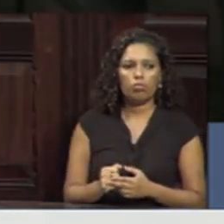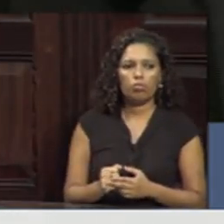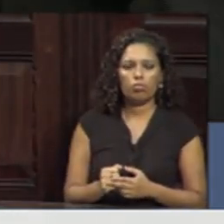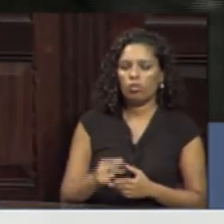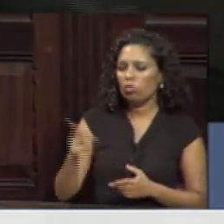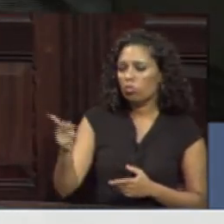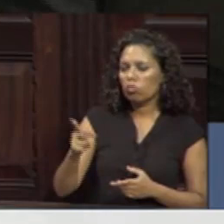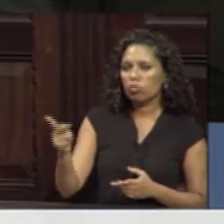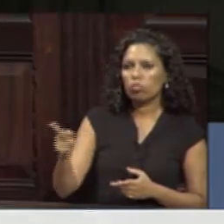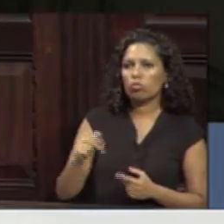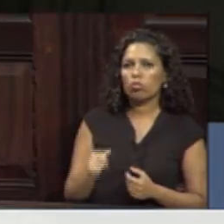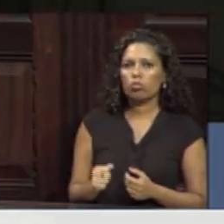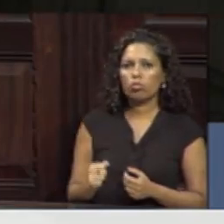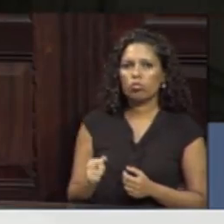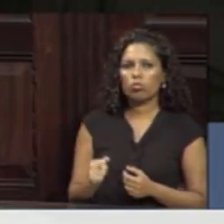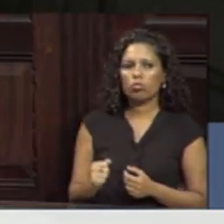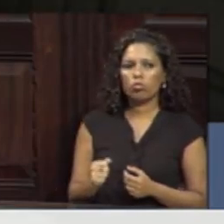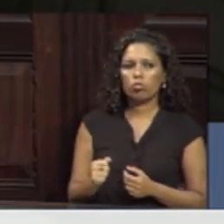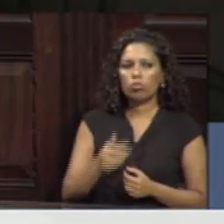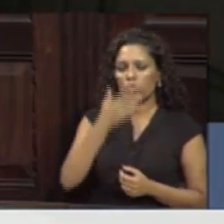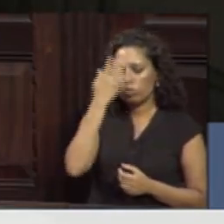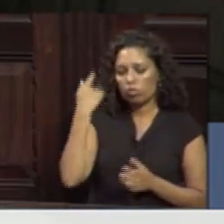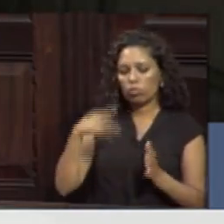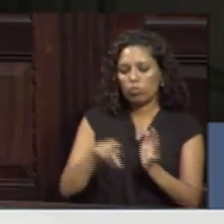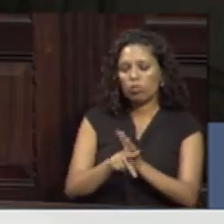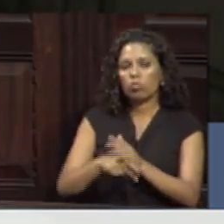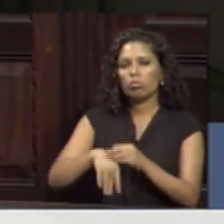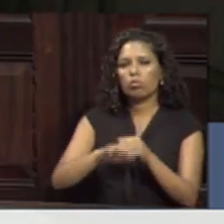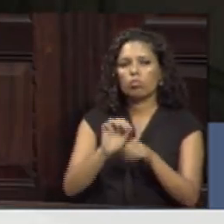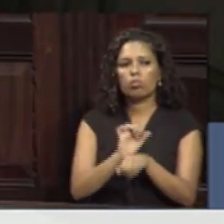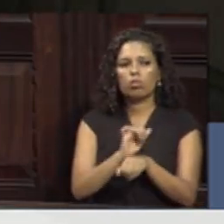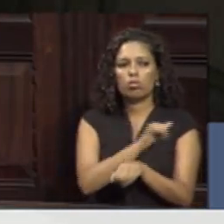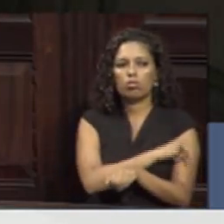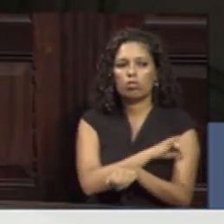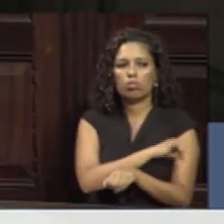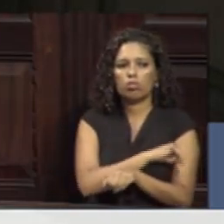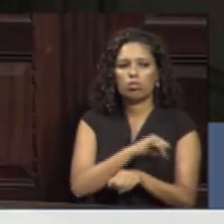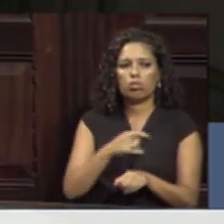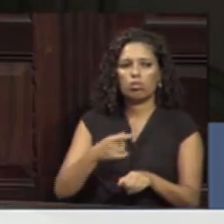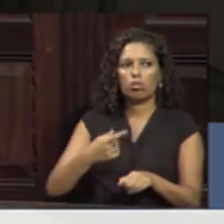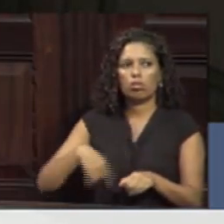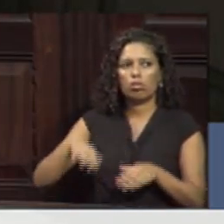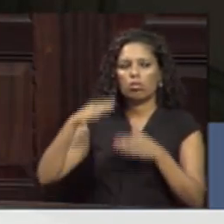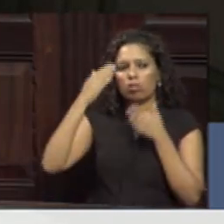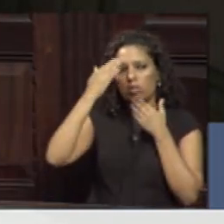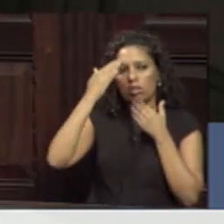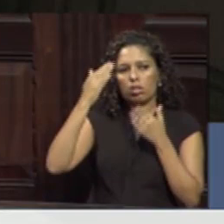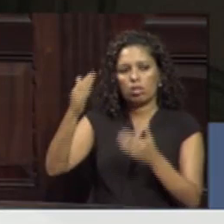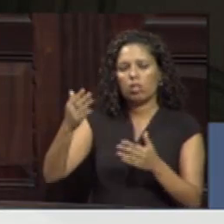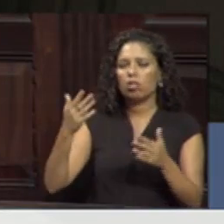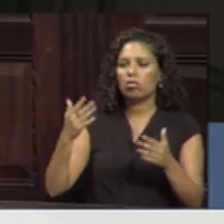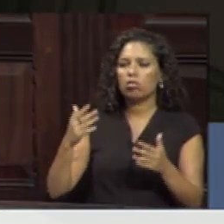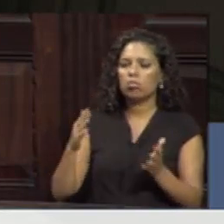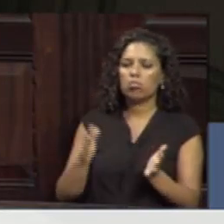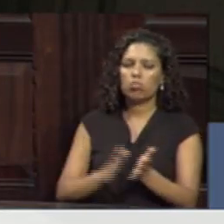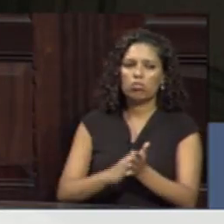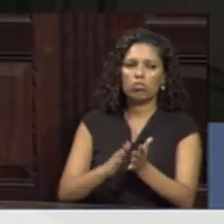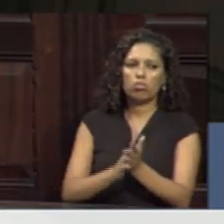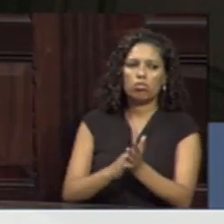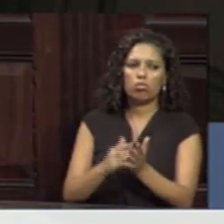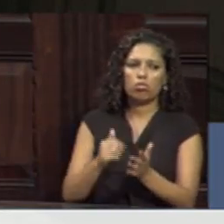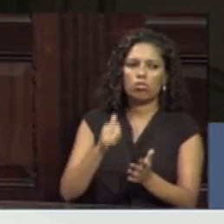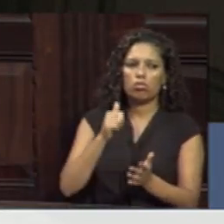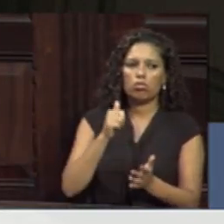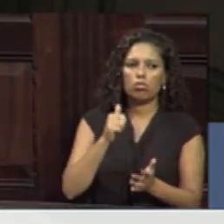povo fluminense foram executados. Muito obrigado. Viva Marielle.